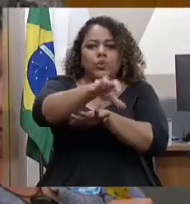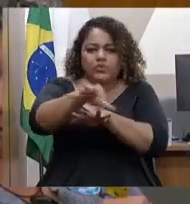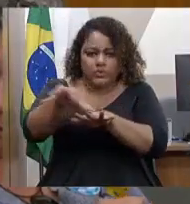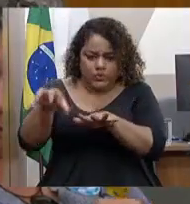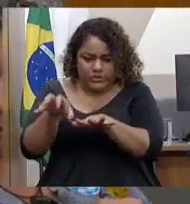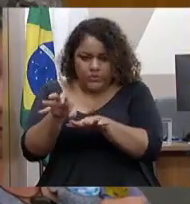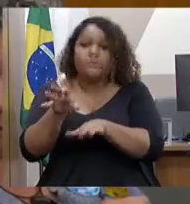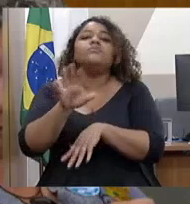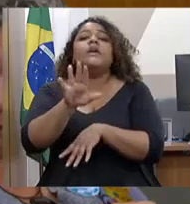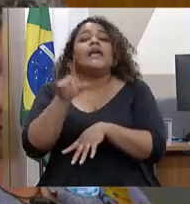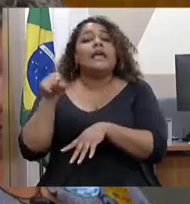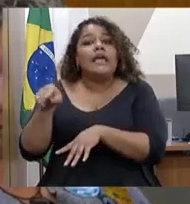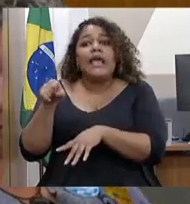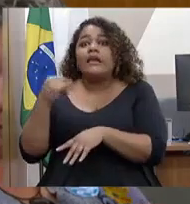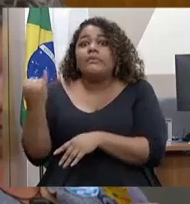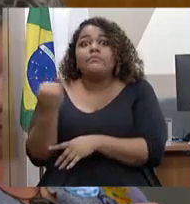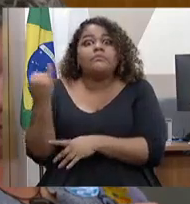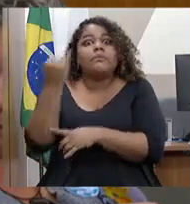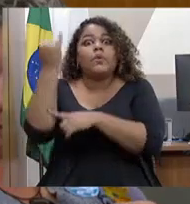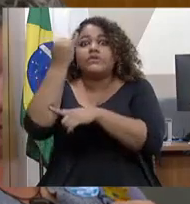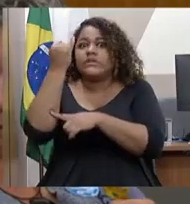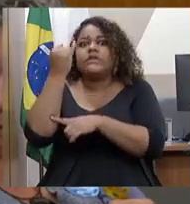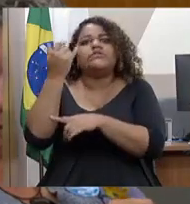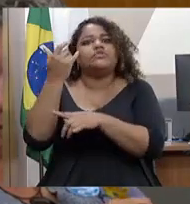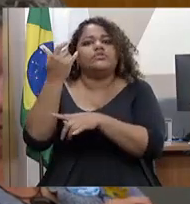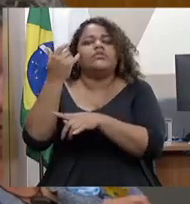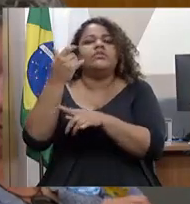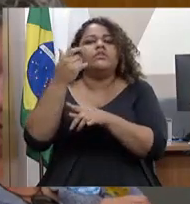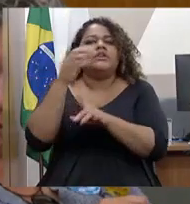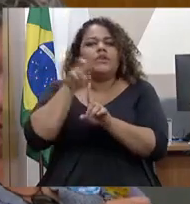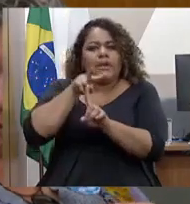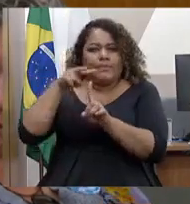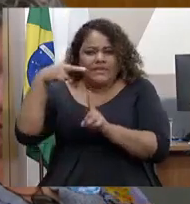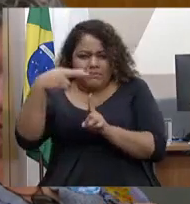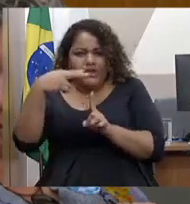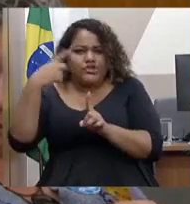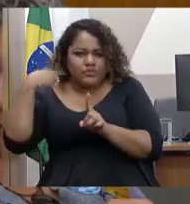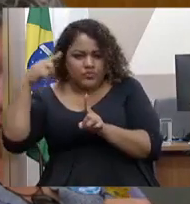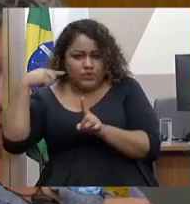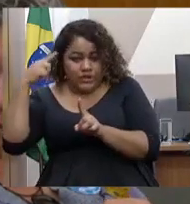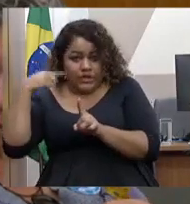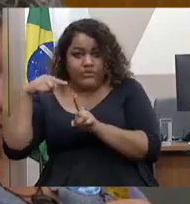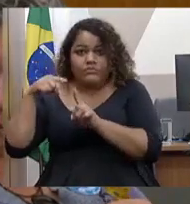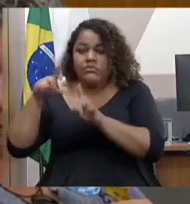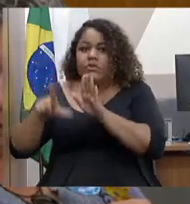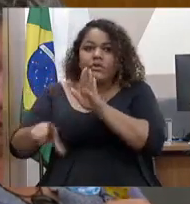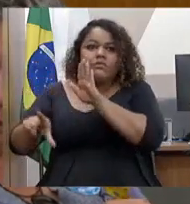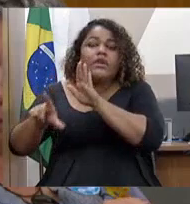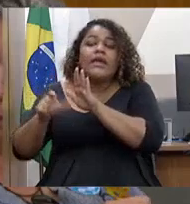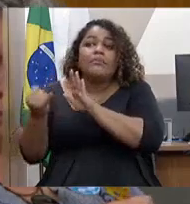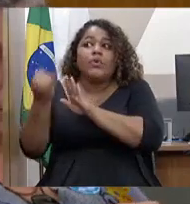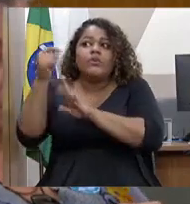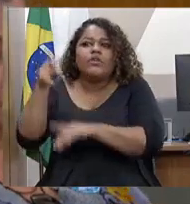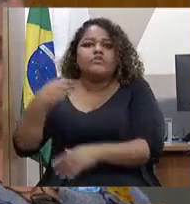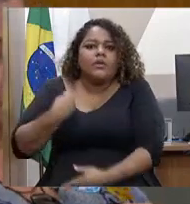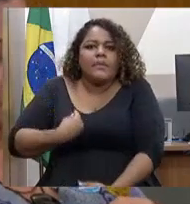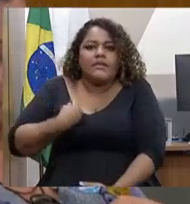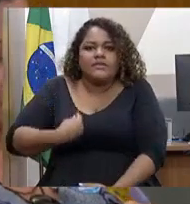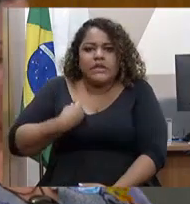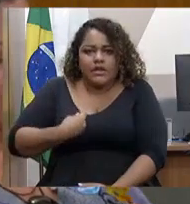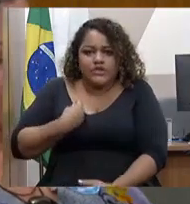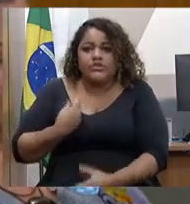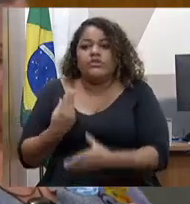legal importantíssima para estarmos nos conselhos né municipais do controle social ela